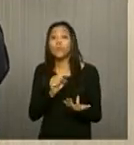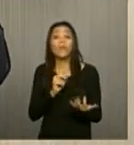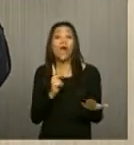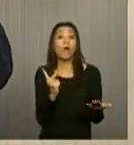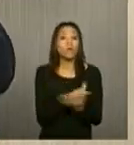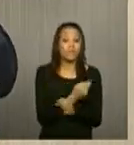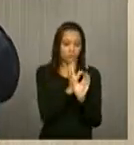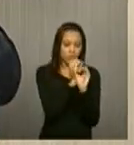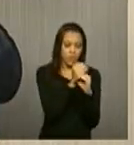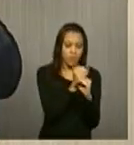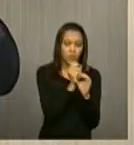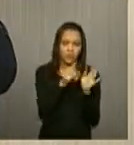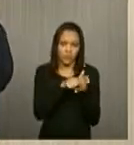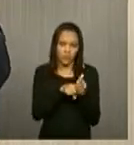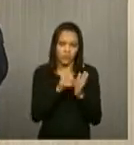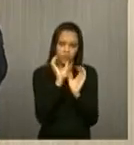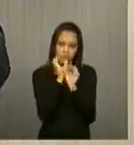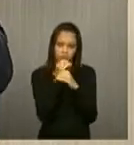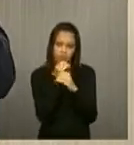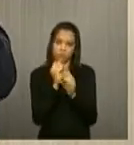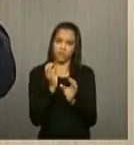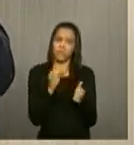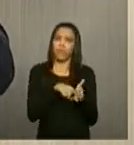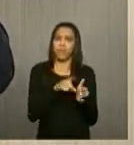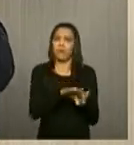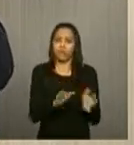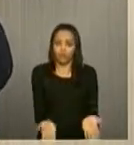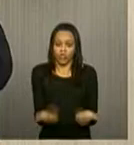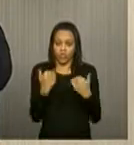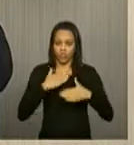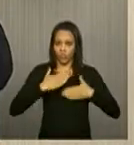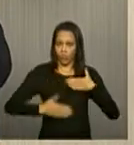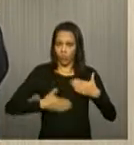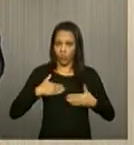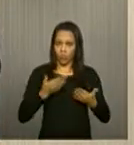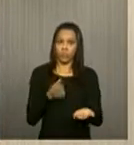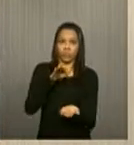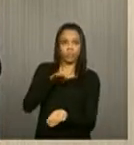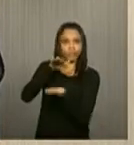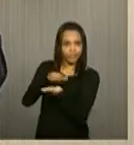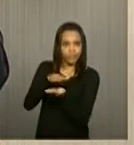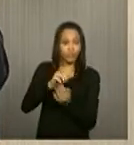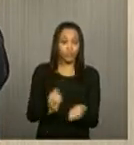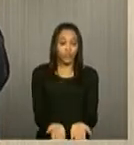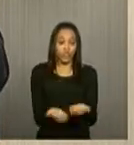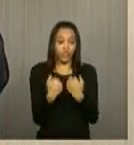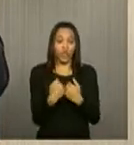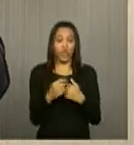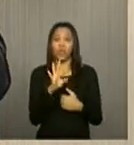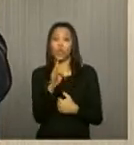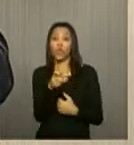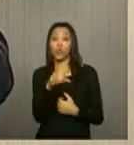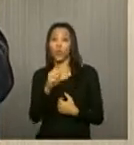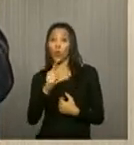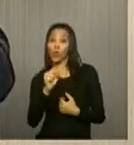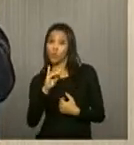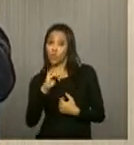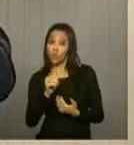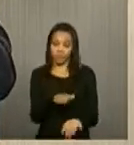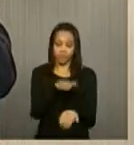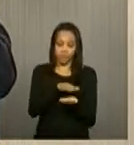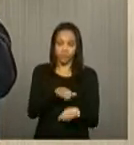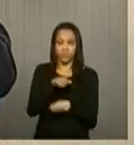então temos um anexo para a exumação anexo para o exame dos restos mortais de um anexo para tóquio elogia e assim por